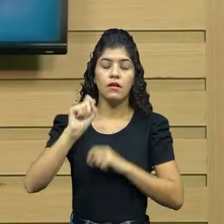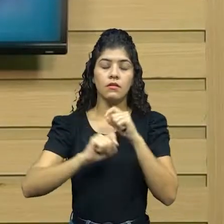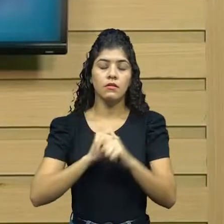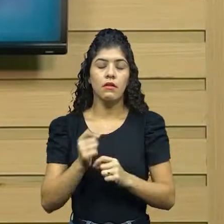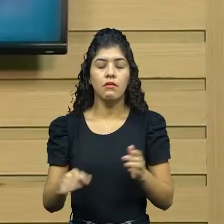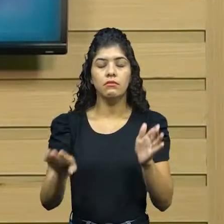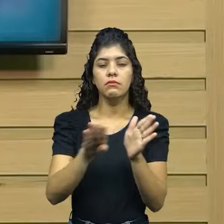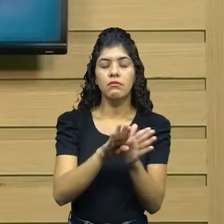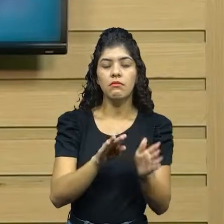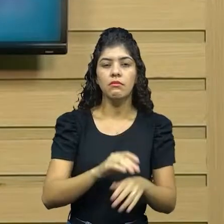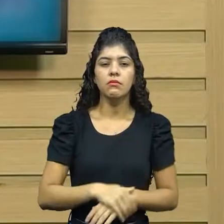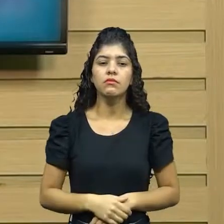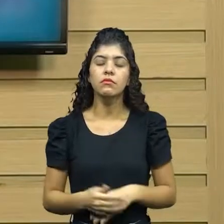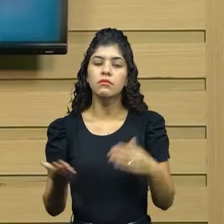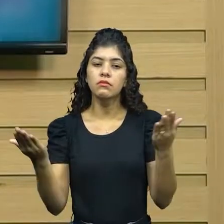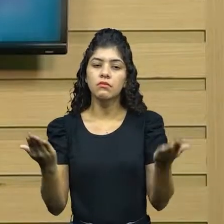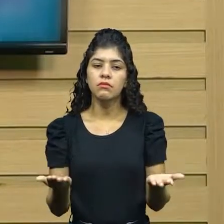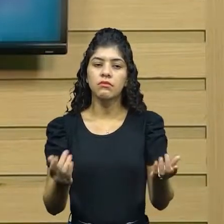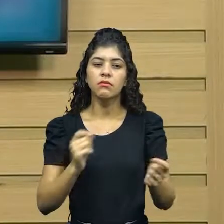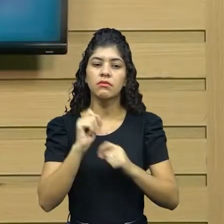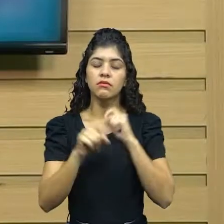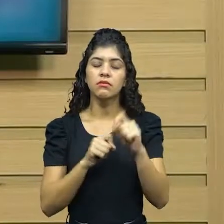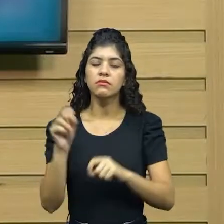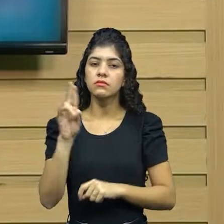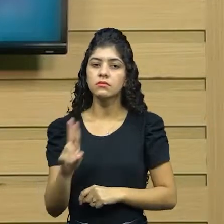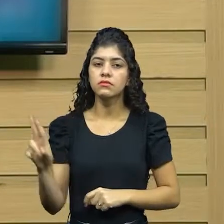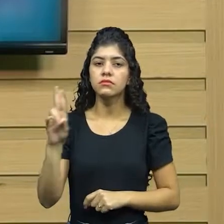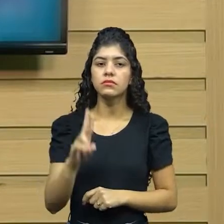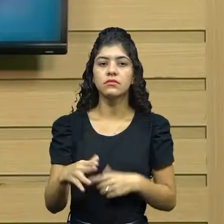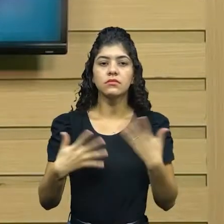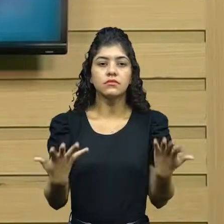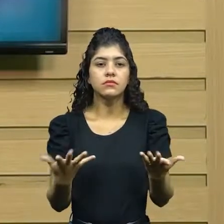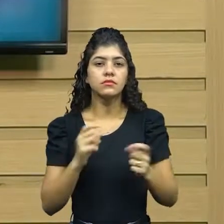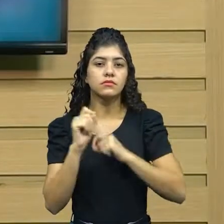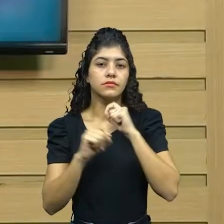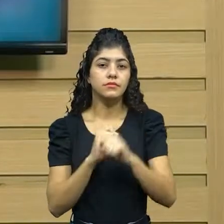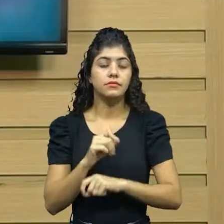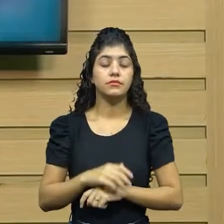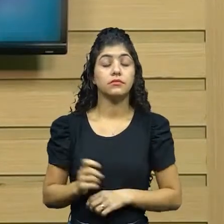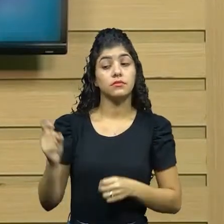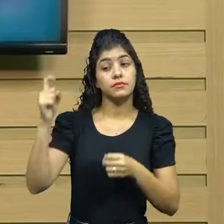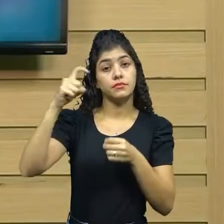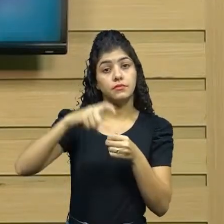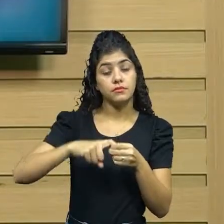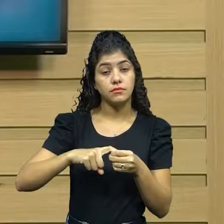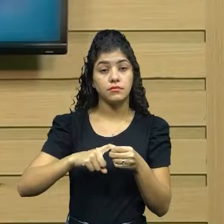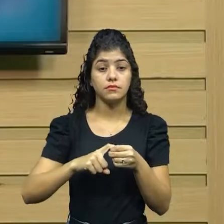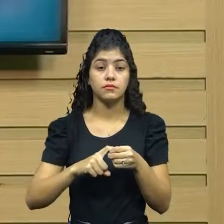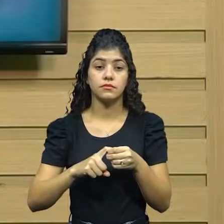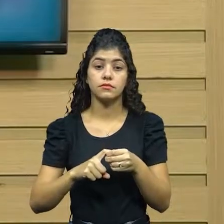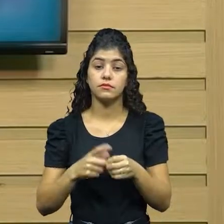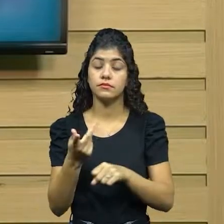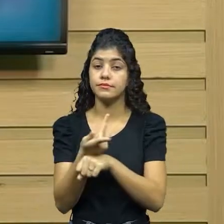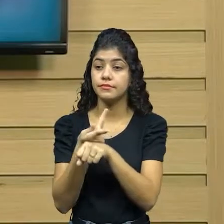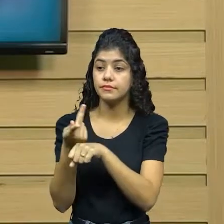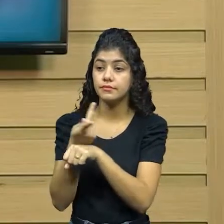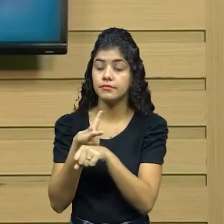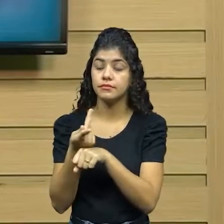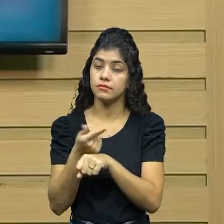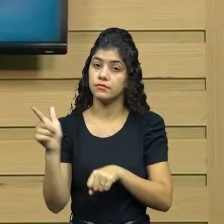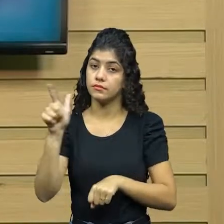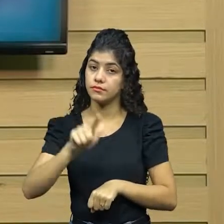ele, agora ele vai estar consumindo. Será que ele vai voltar a procurar? Então,